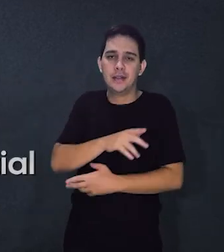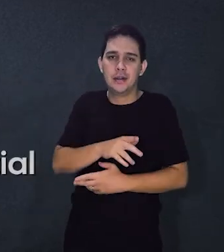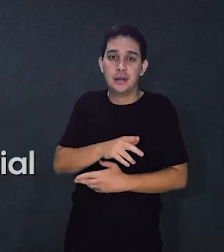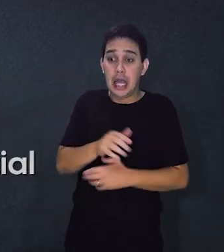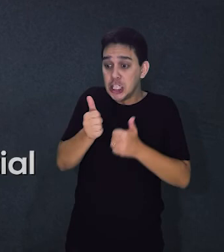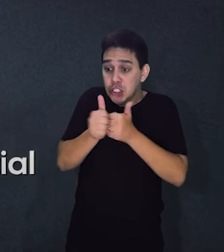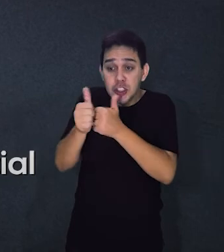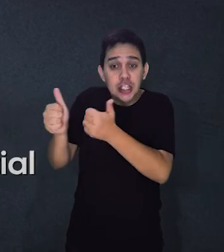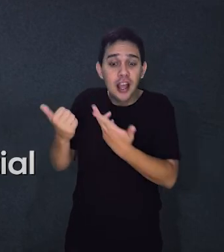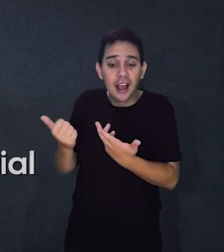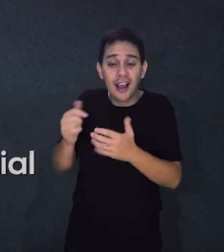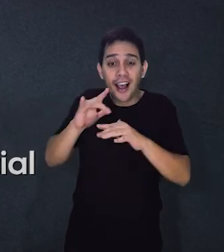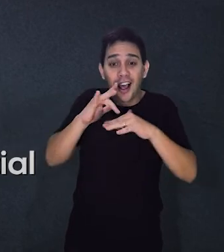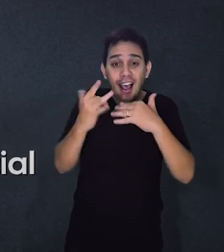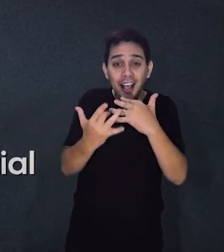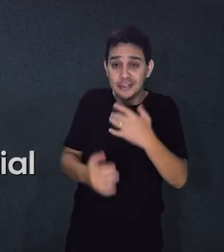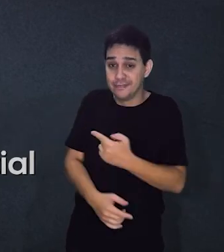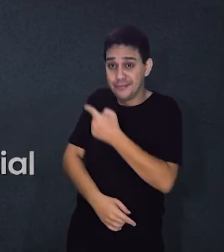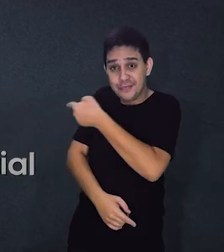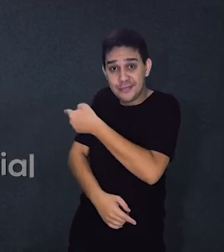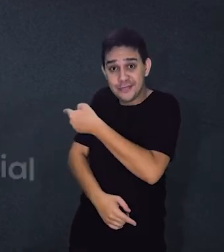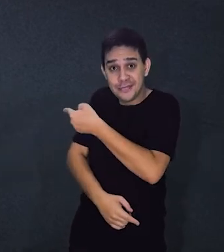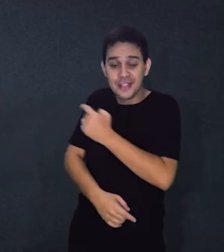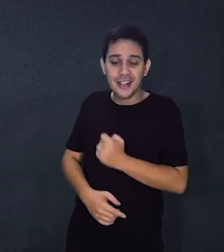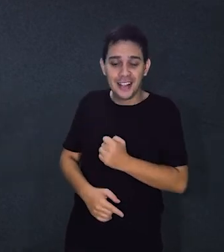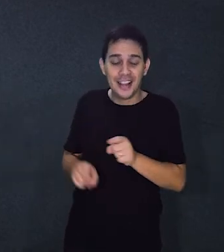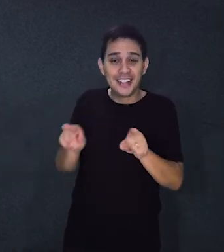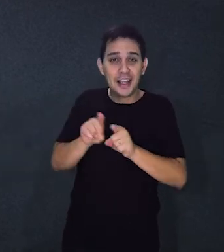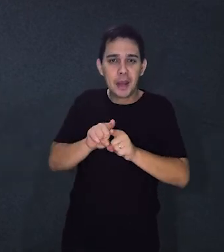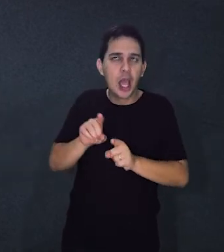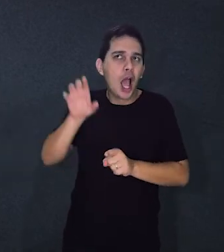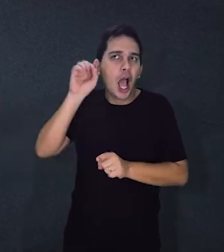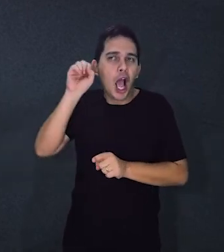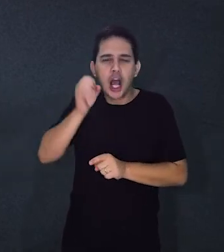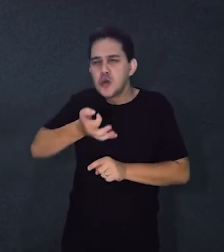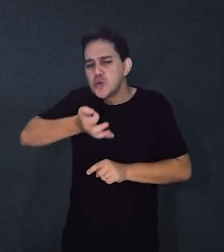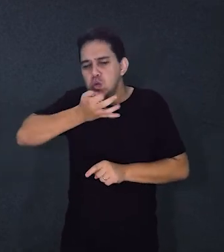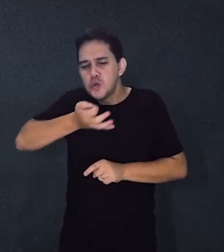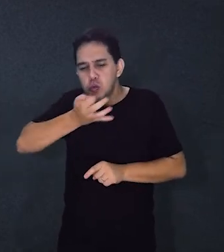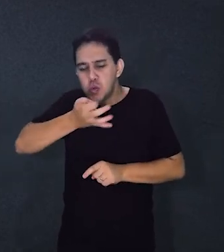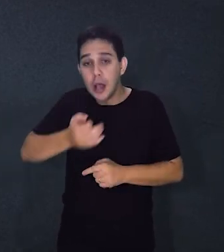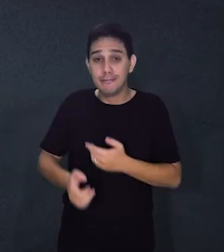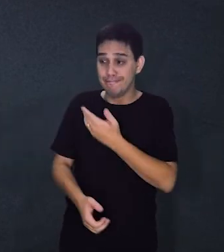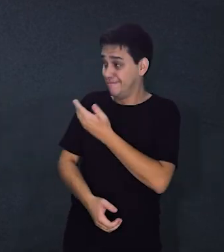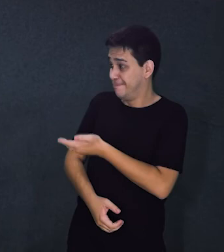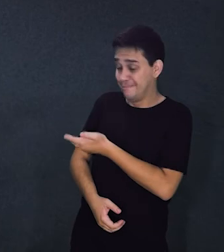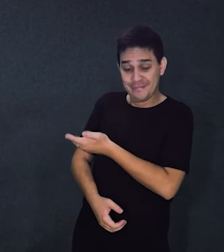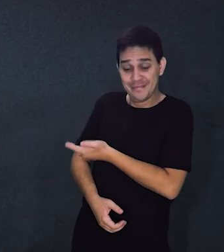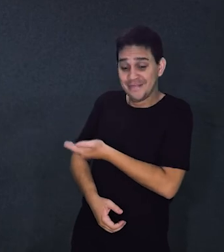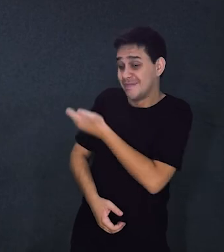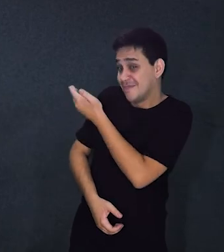nossas redes sociais que estão aparecendo aqui embaixo. E escute o nosso podcast nas plataformas Deezer,